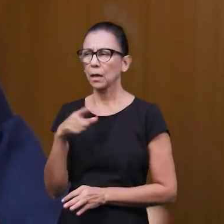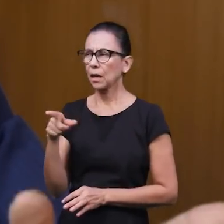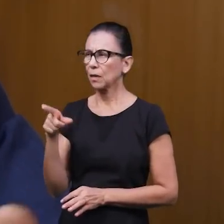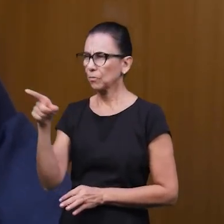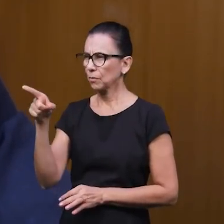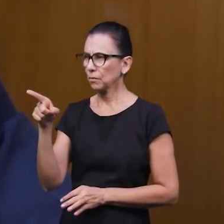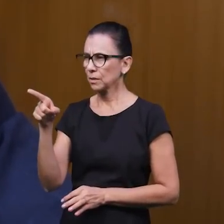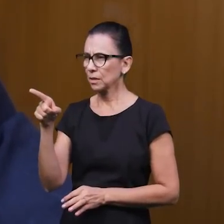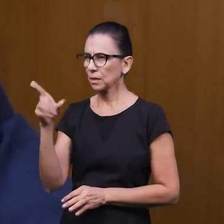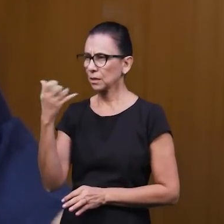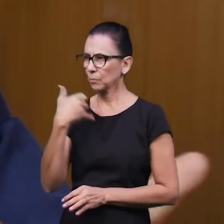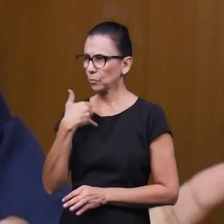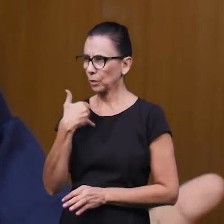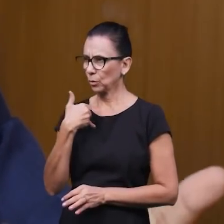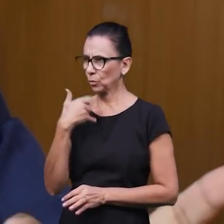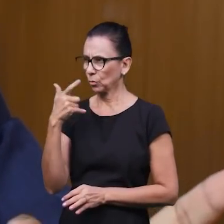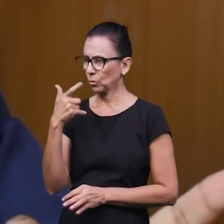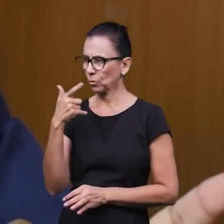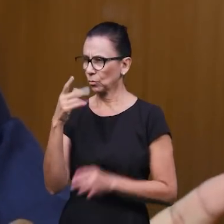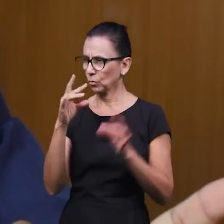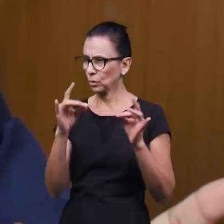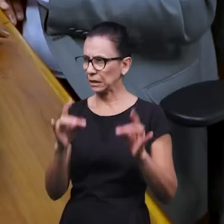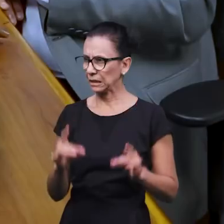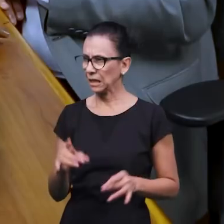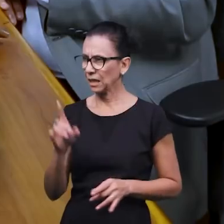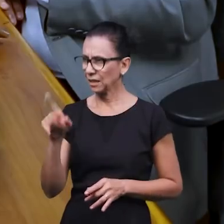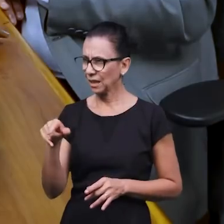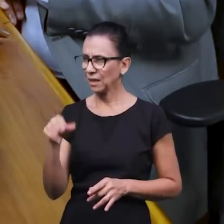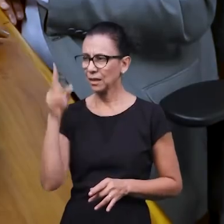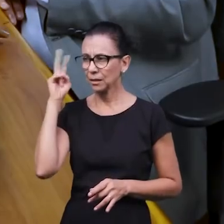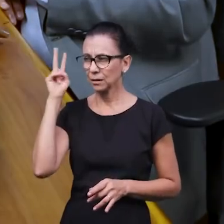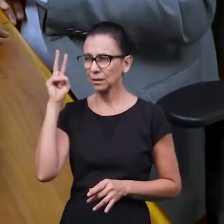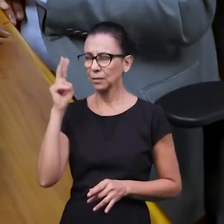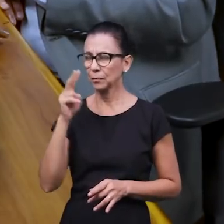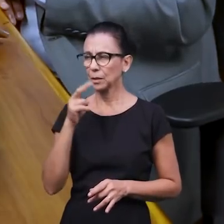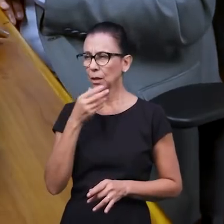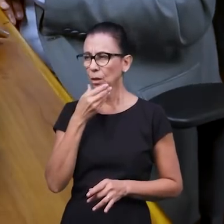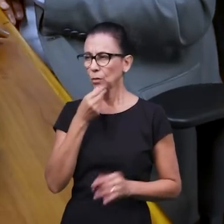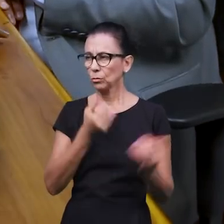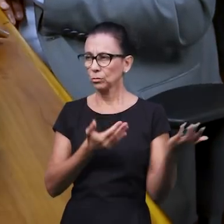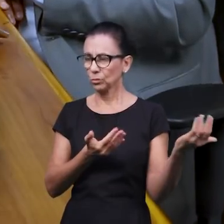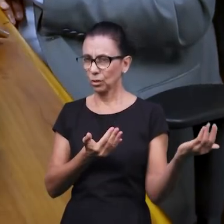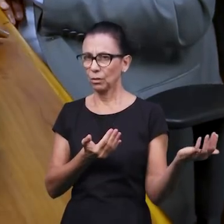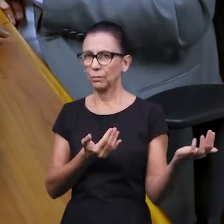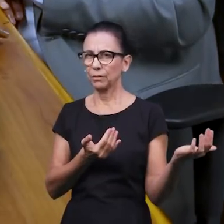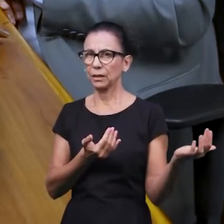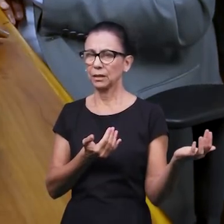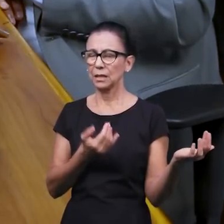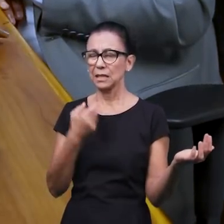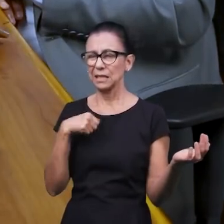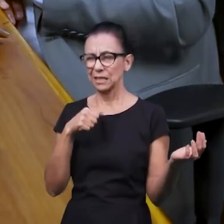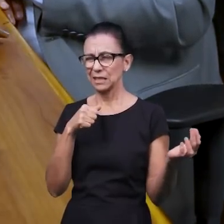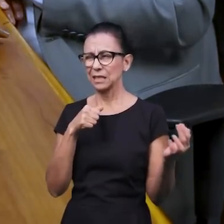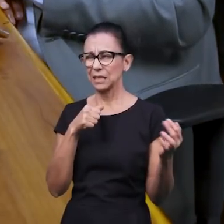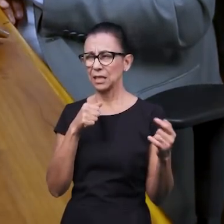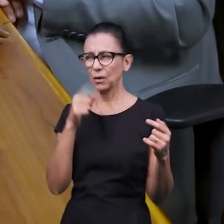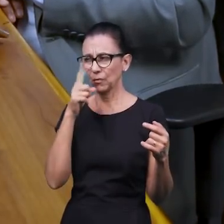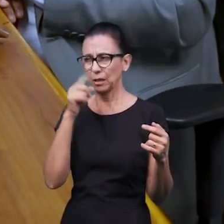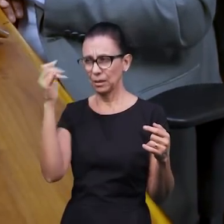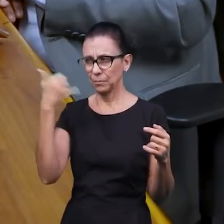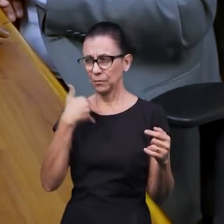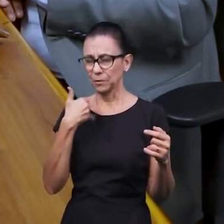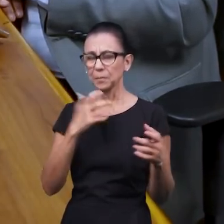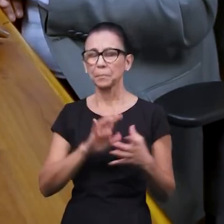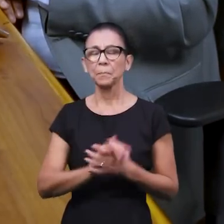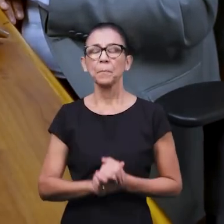experiência, foi até Josias que me contou, Josias pode contar mais detalhes dela, aquela experiência daquele rapaz, que tinha um rapaz, se eu falhar algum detalhe, você lembra aí.